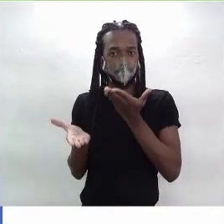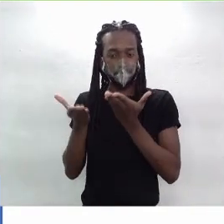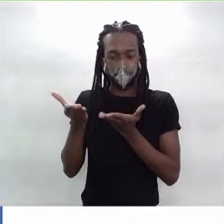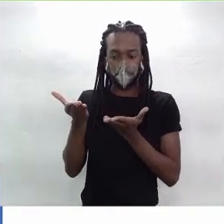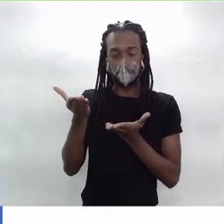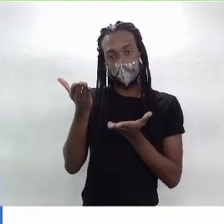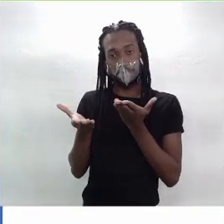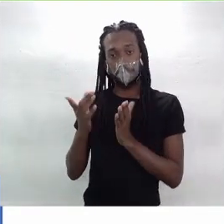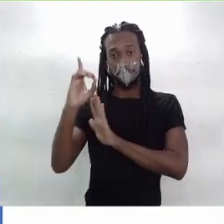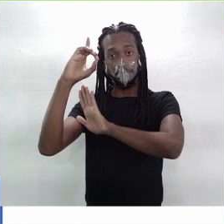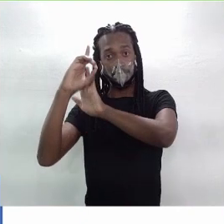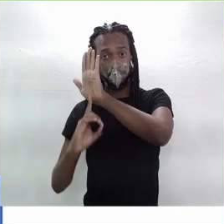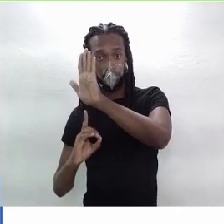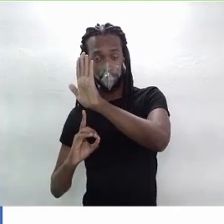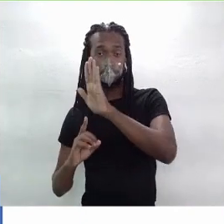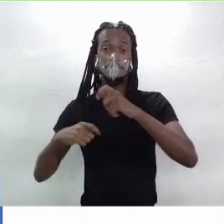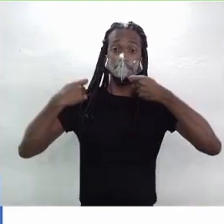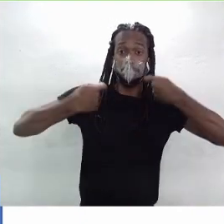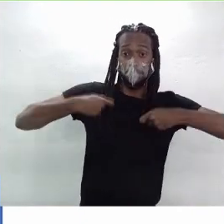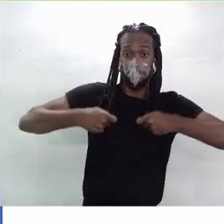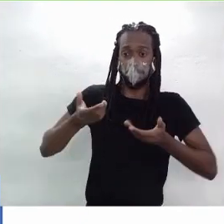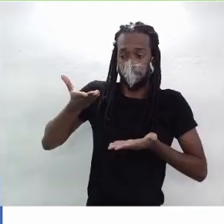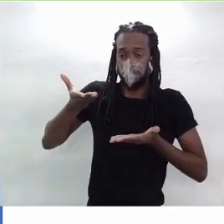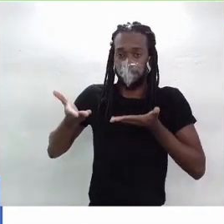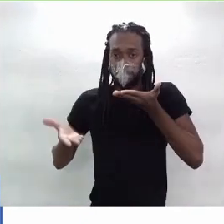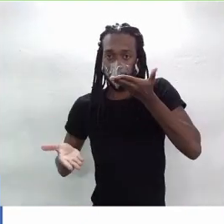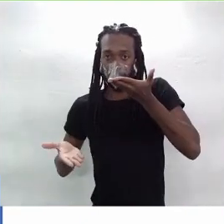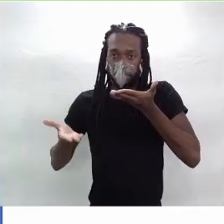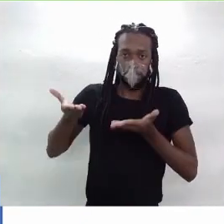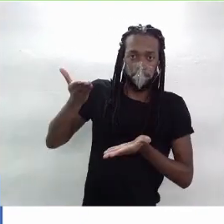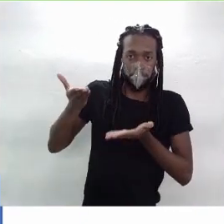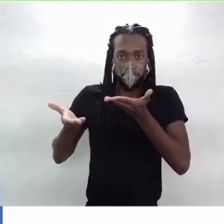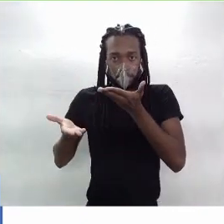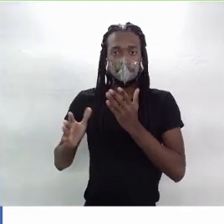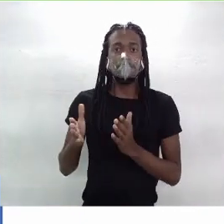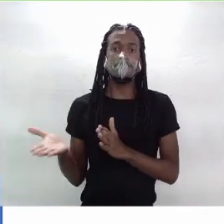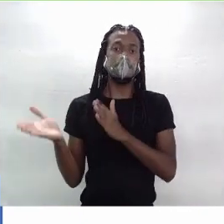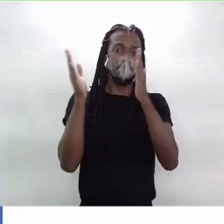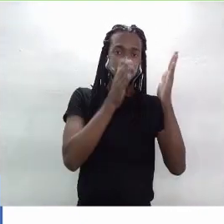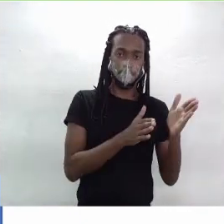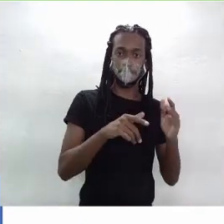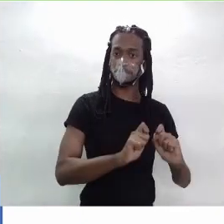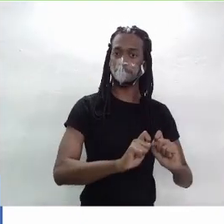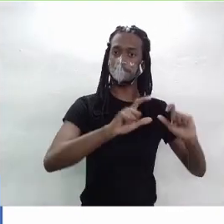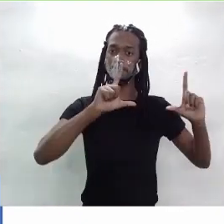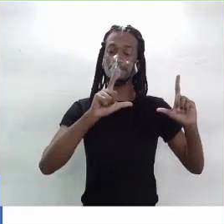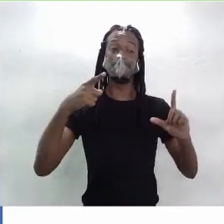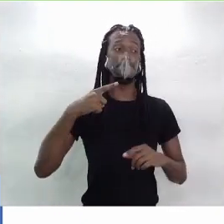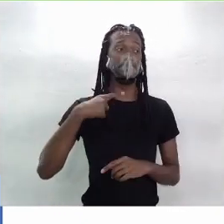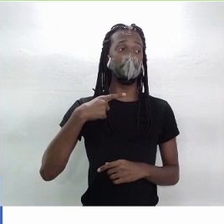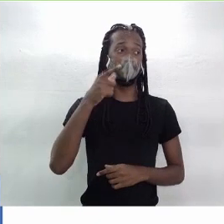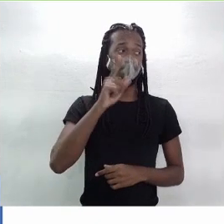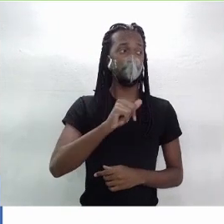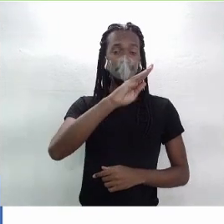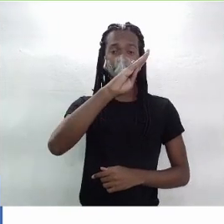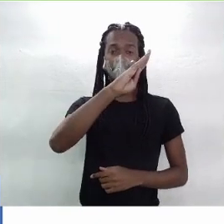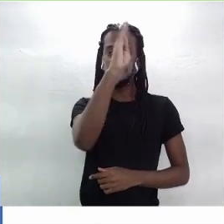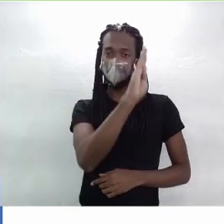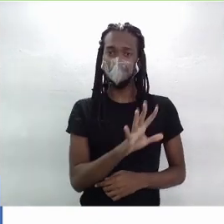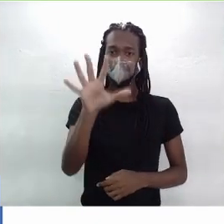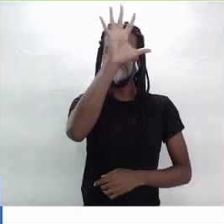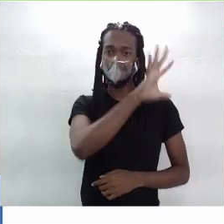direitos e deveres do cidadão. Do outro nós temos o quê? A bandeira brasileira e